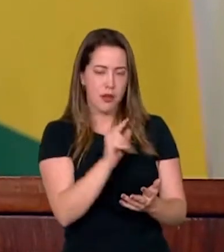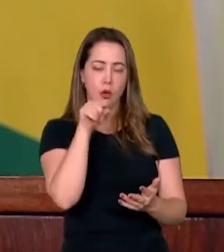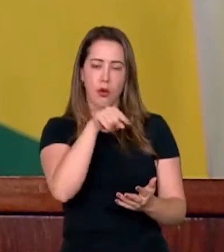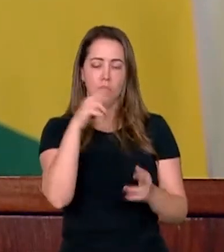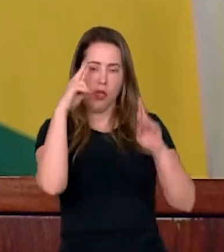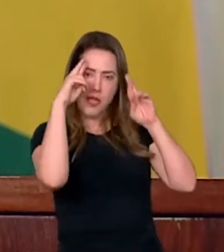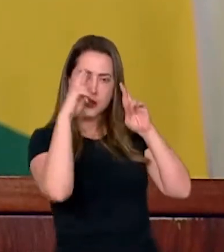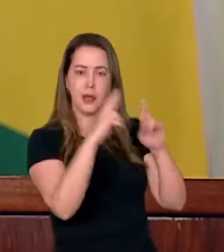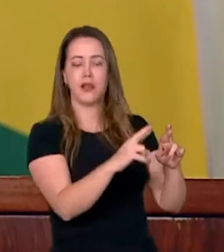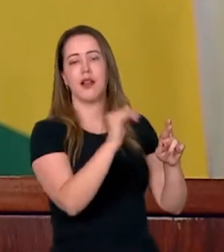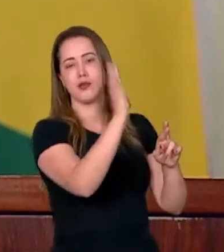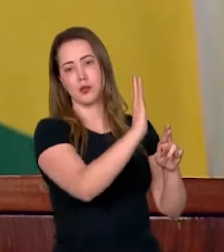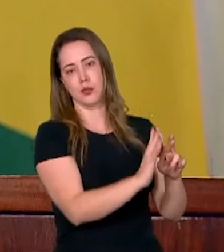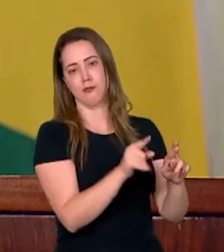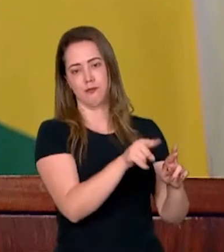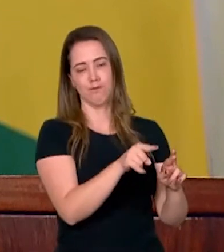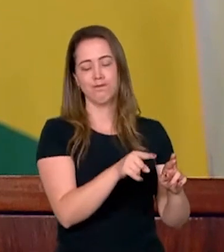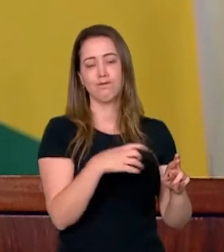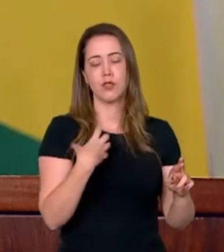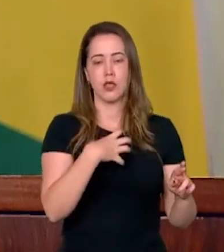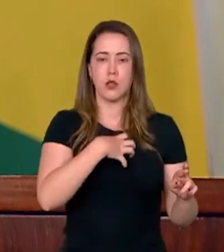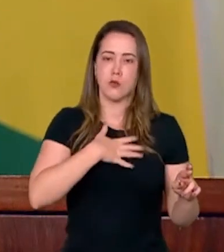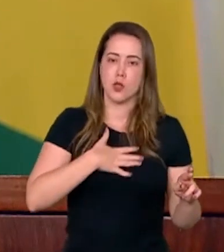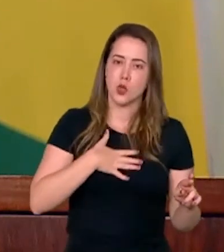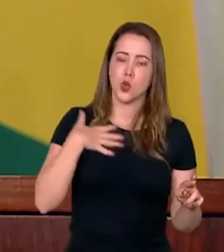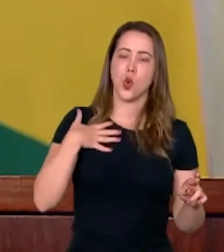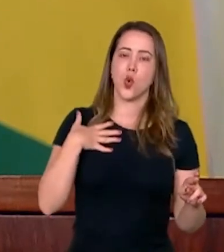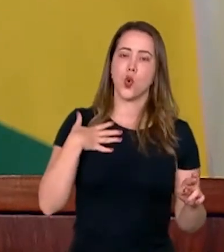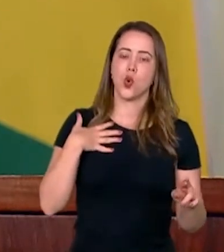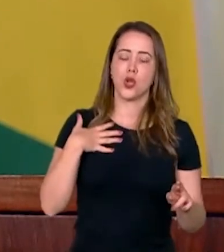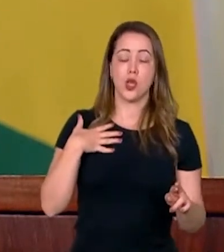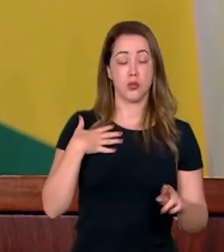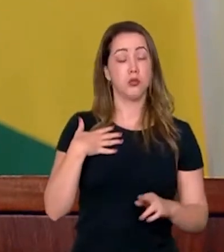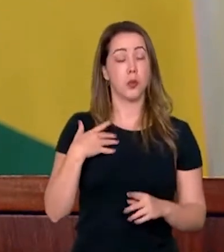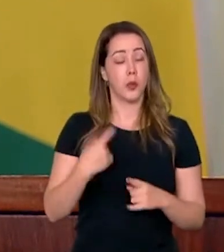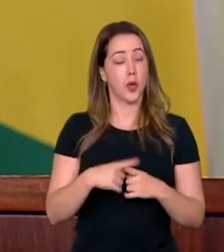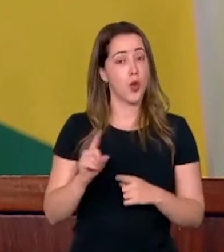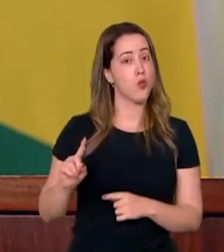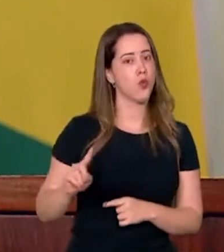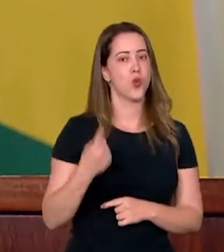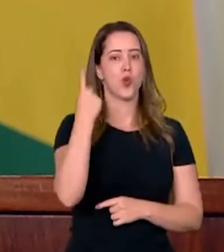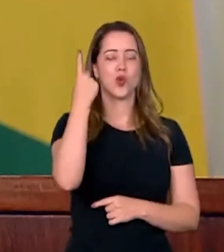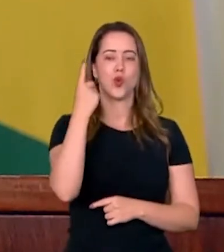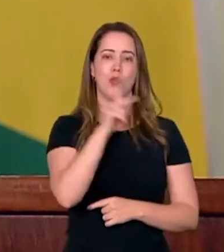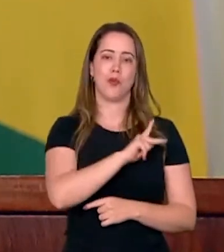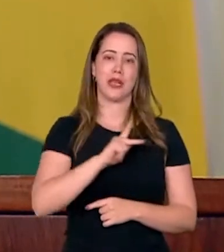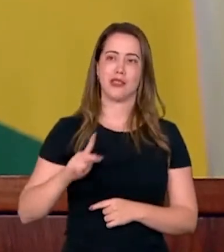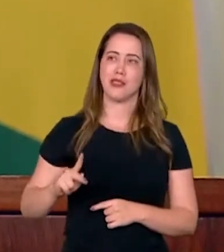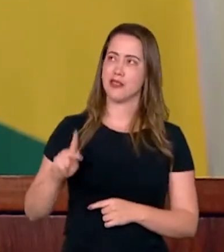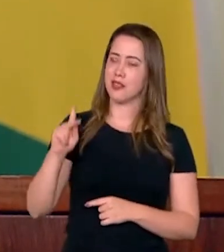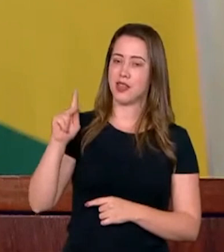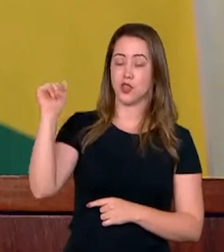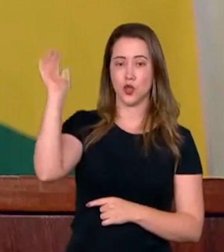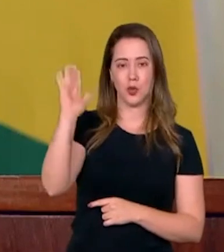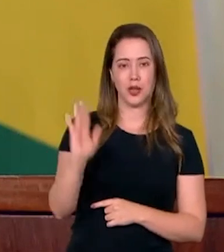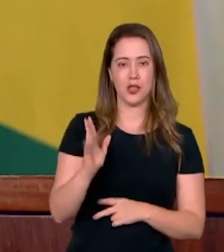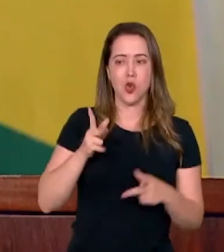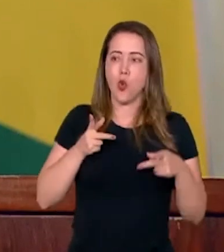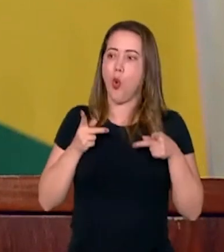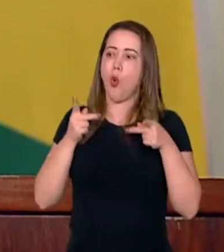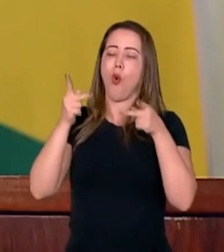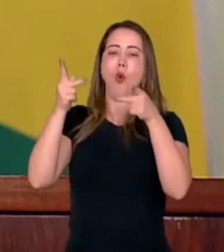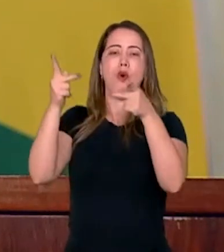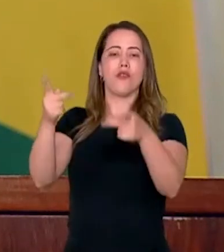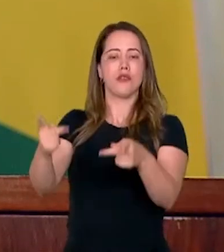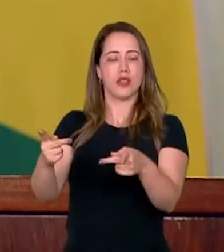assim que eu tenho muito orgulho de ter sido o único presidente do Brasil convidado para participar de todas as